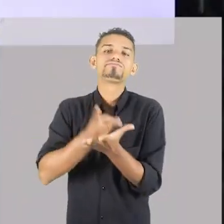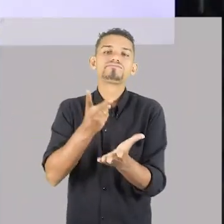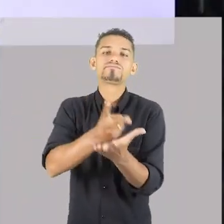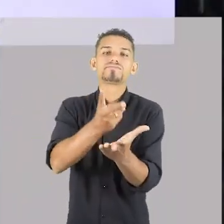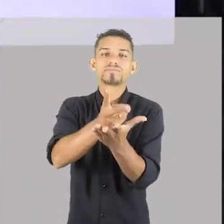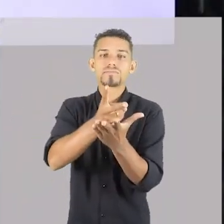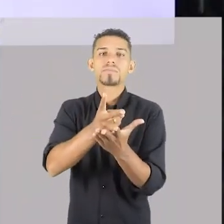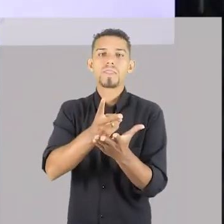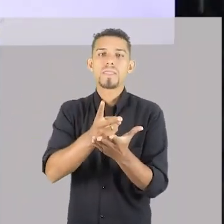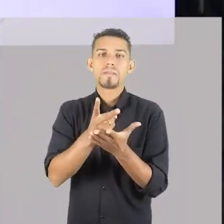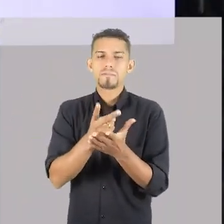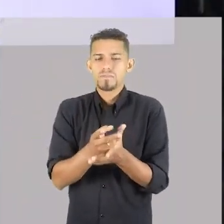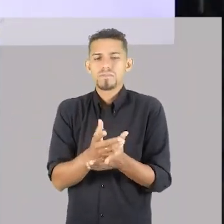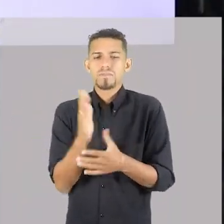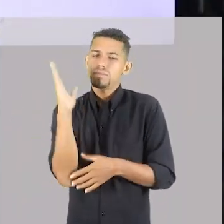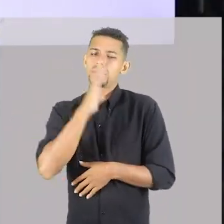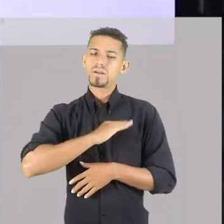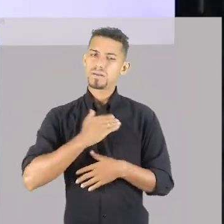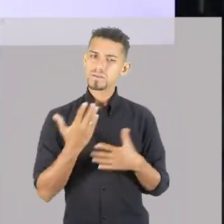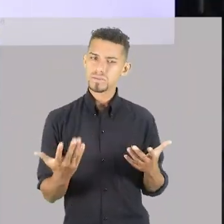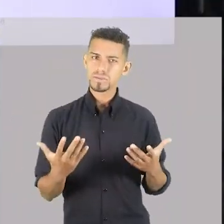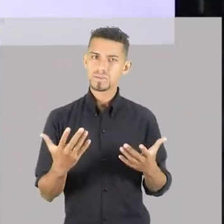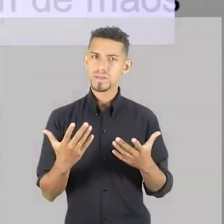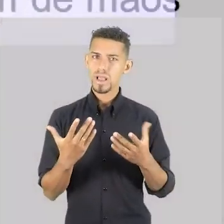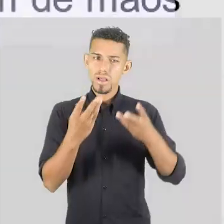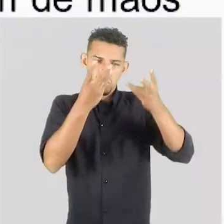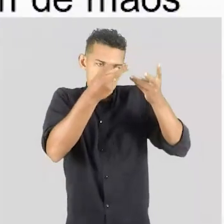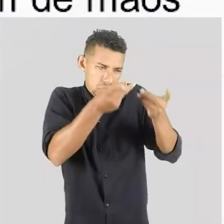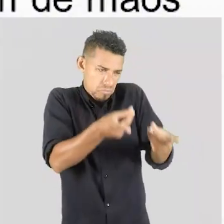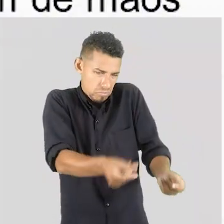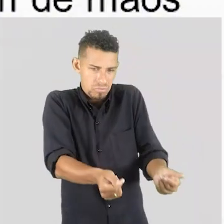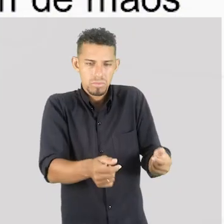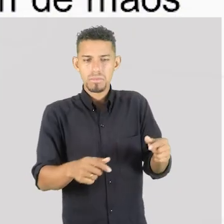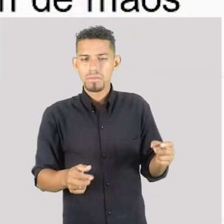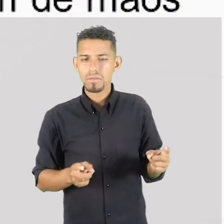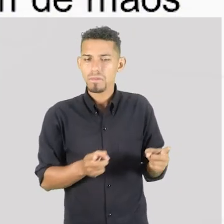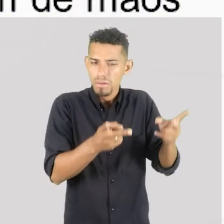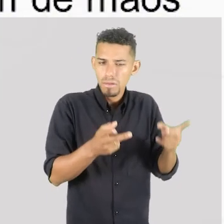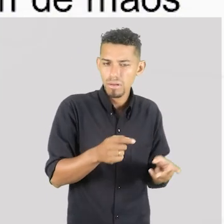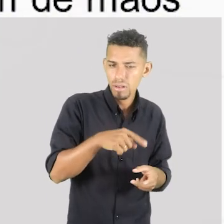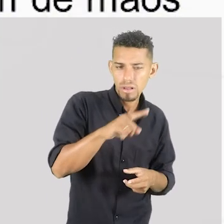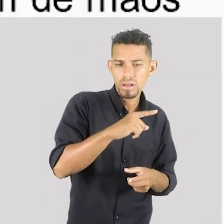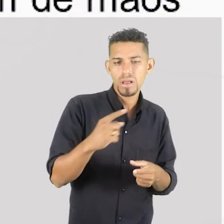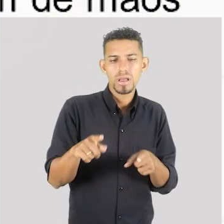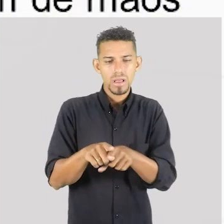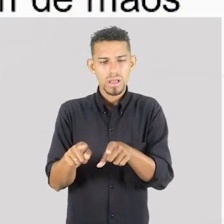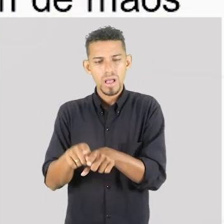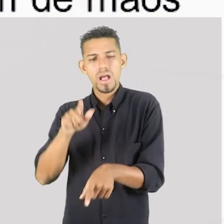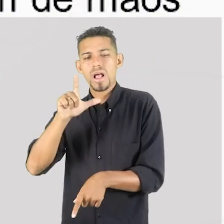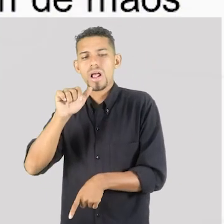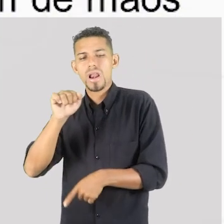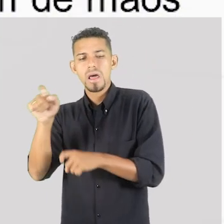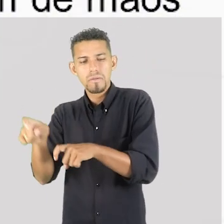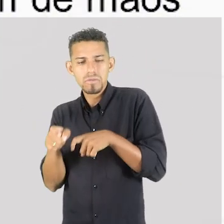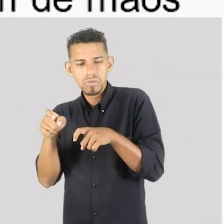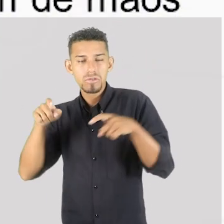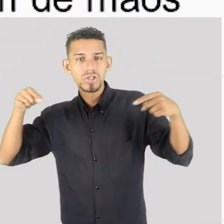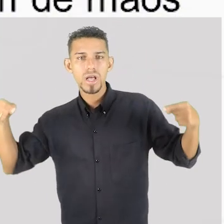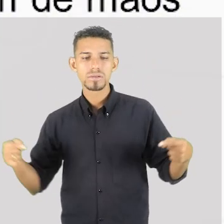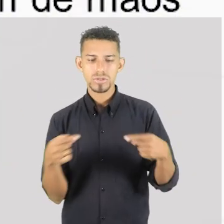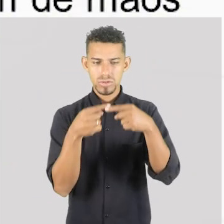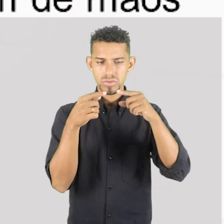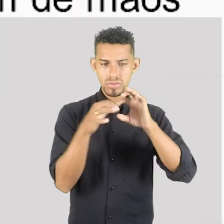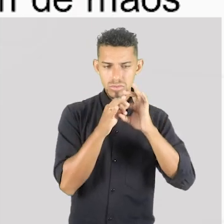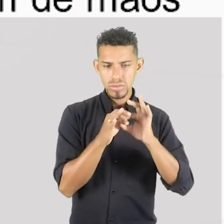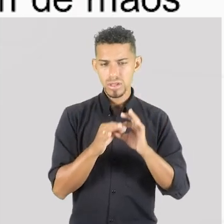um grande mal. Dela, a decadência do comércio, porque o comércio e a lavoura caminham de mãos dadas e